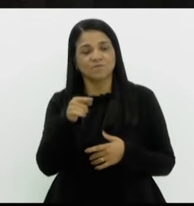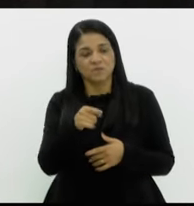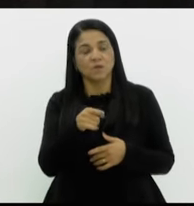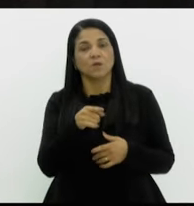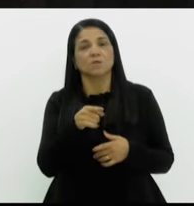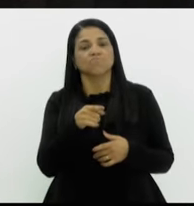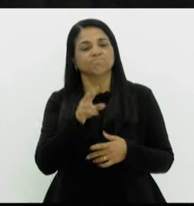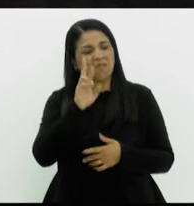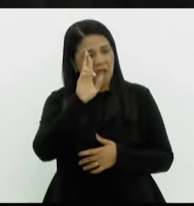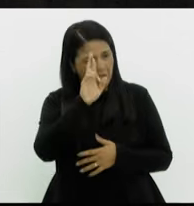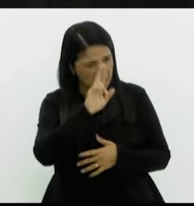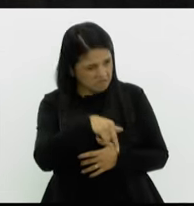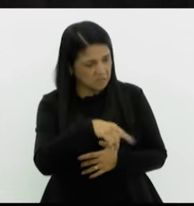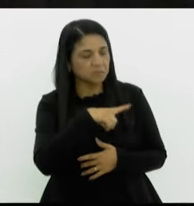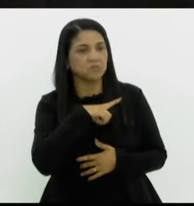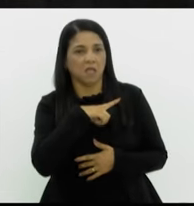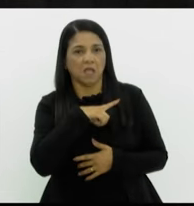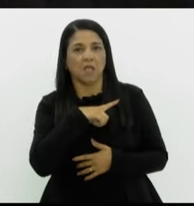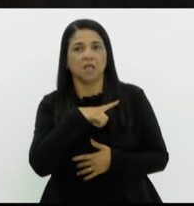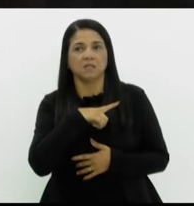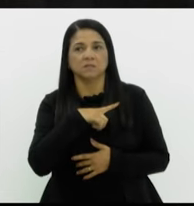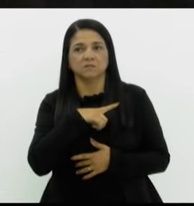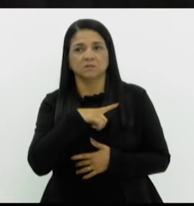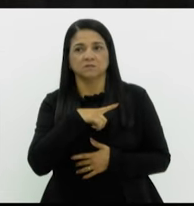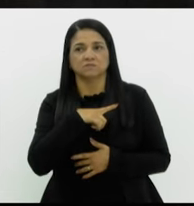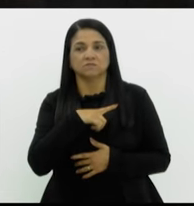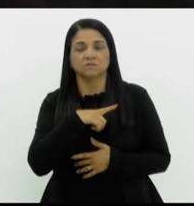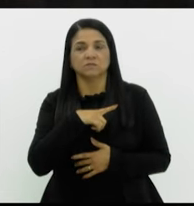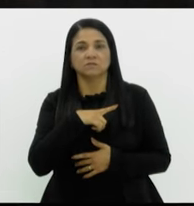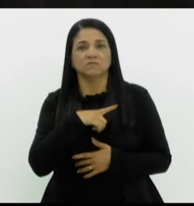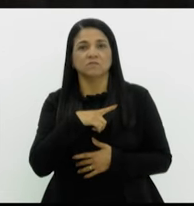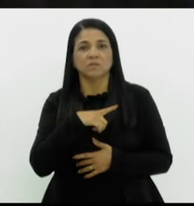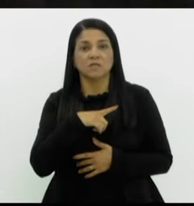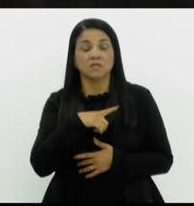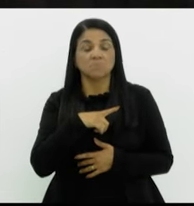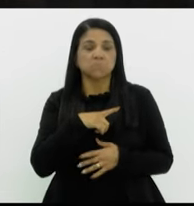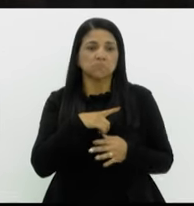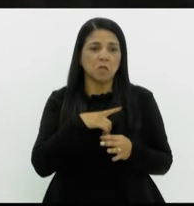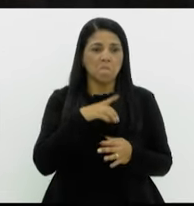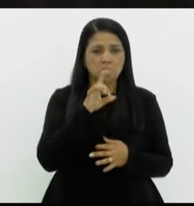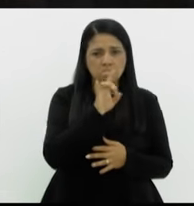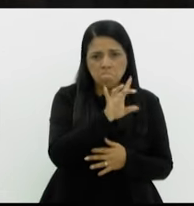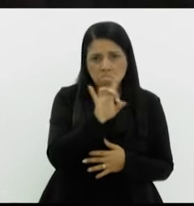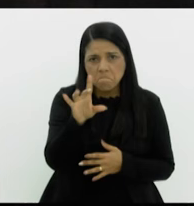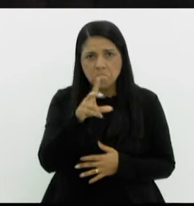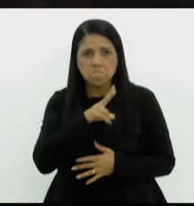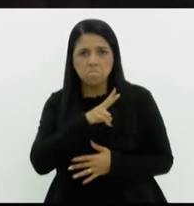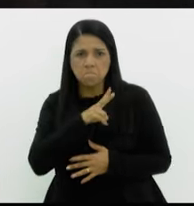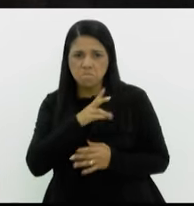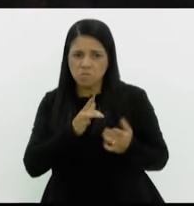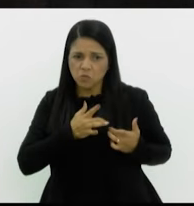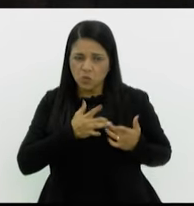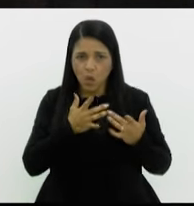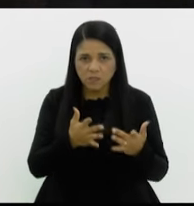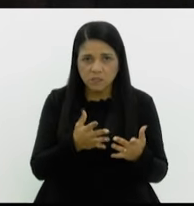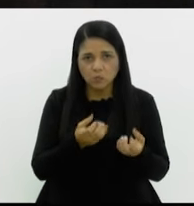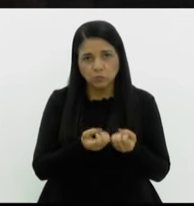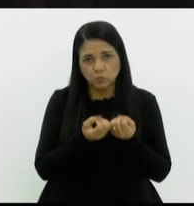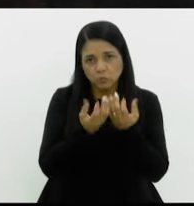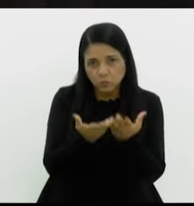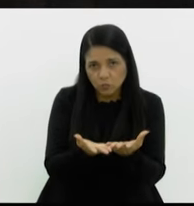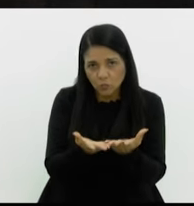Excelência, que a lei das doações pessoais é possível ter